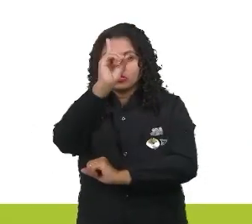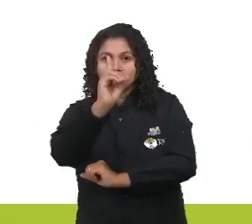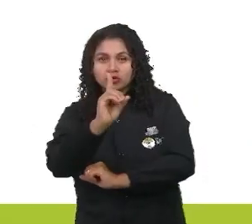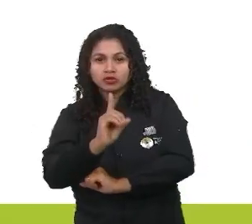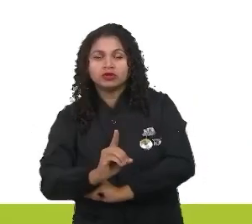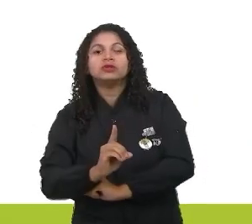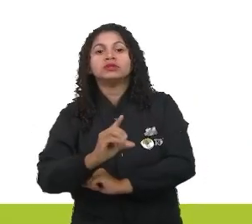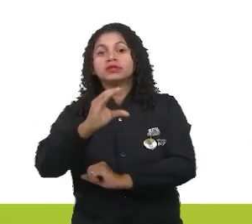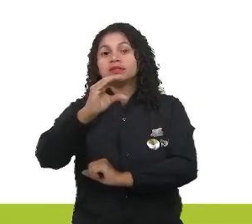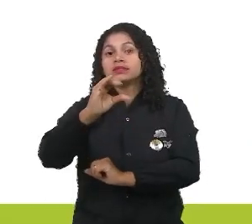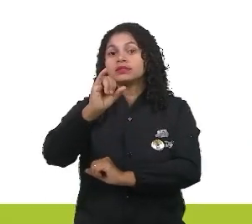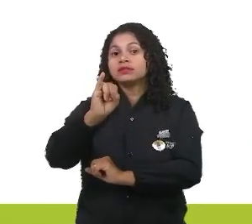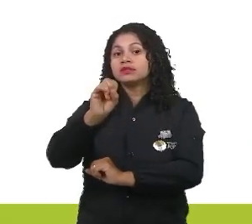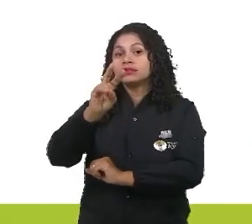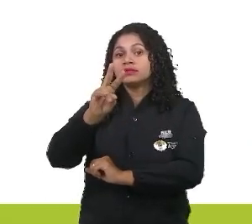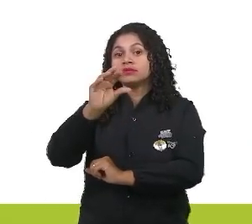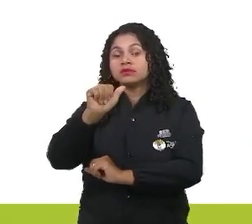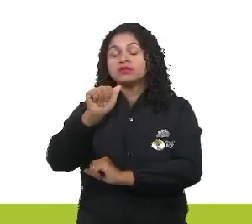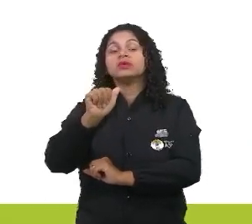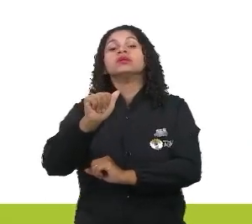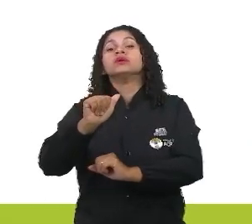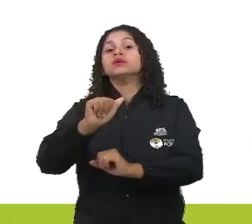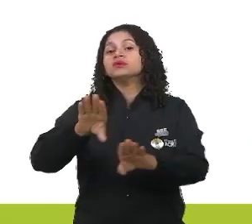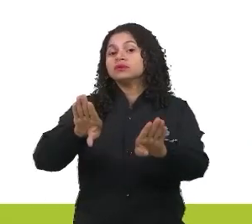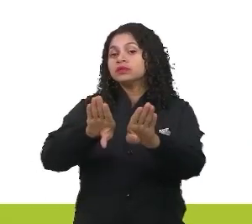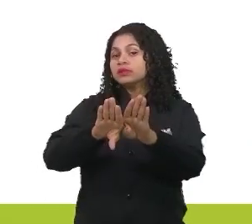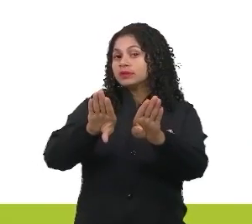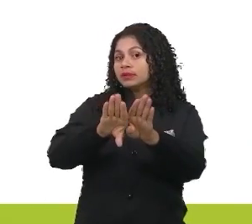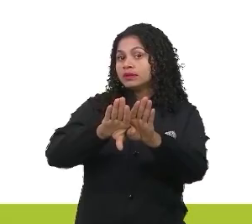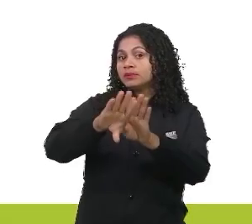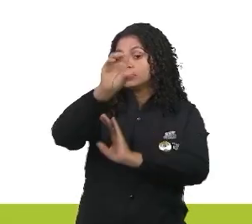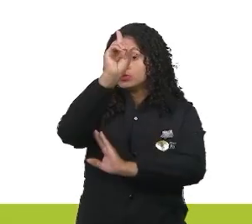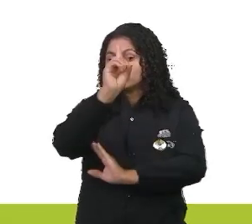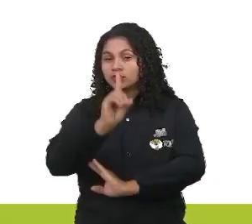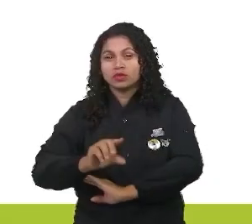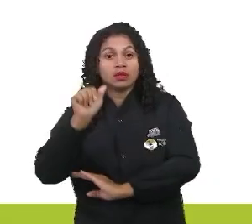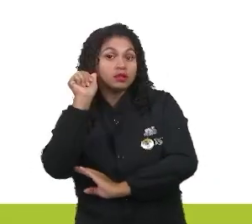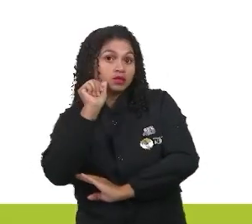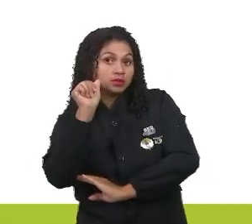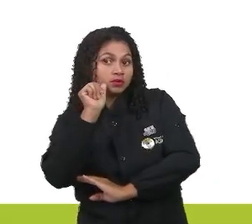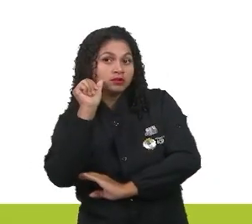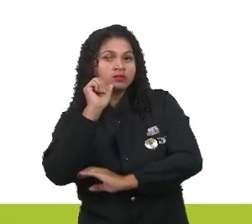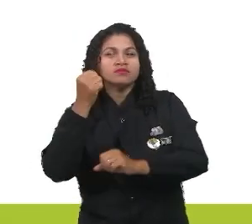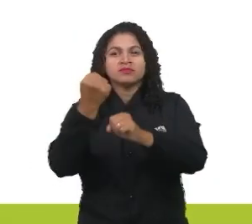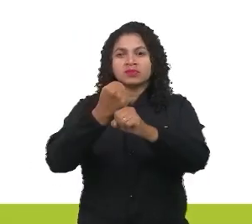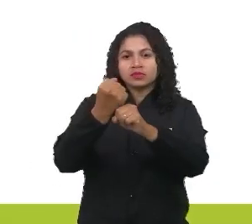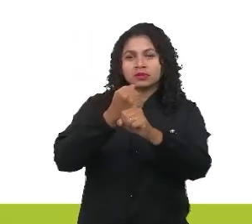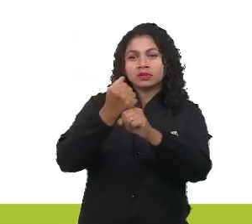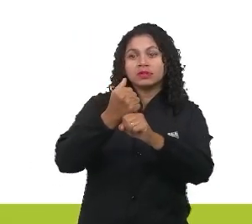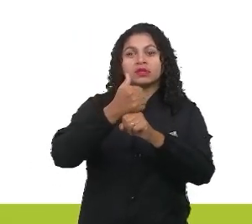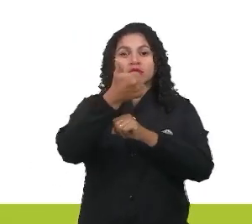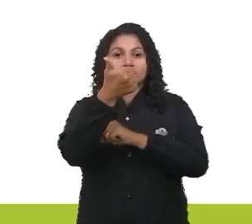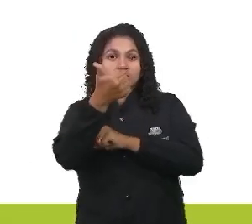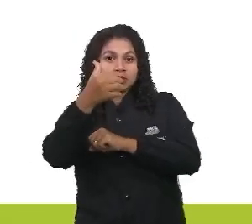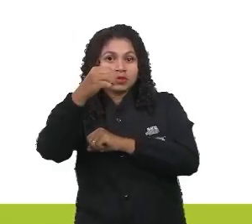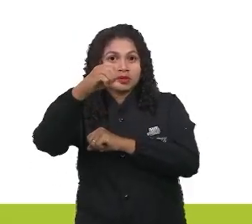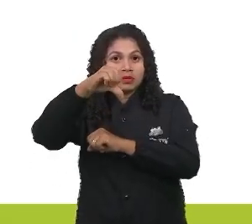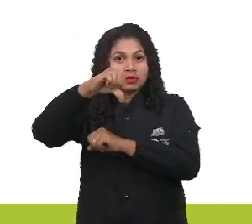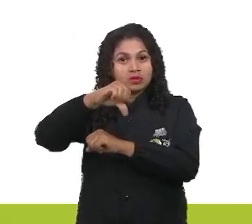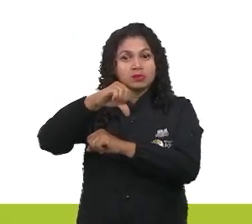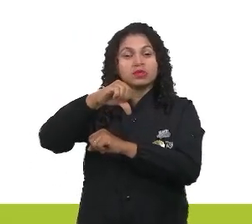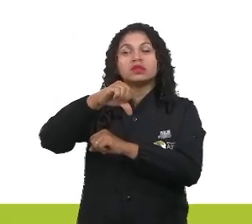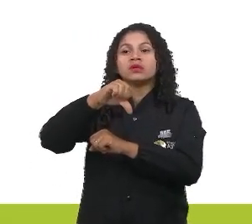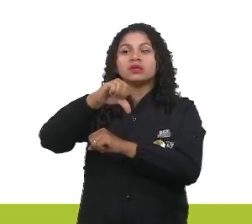os movimentos feministas dos anos de 1960 e 1970, até